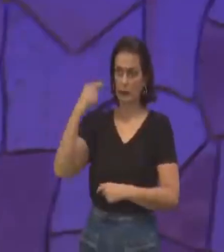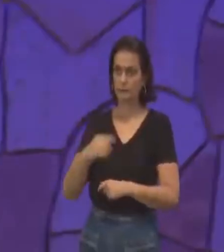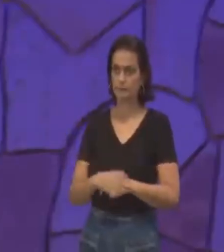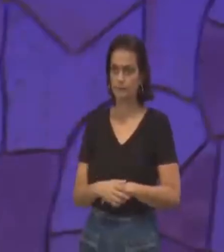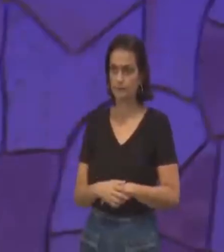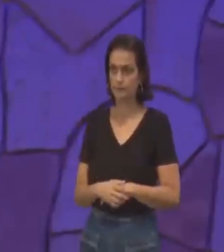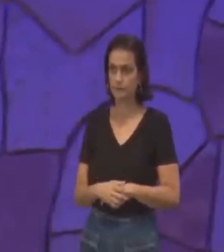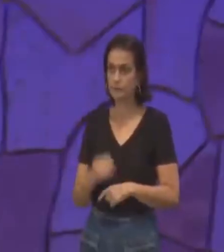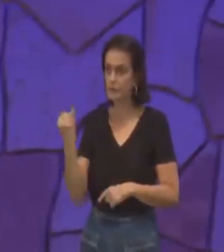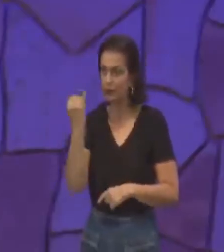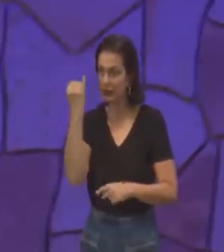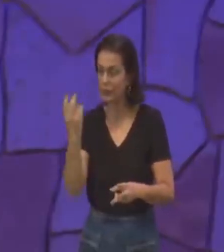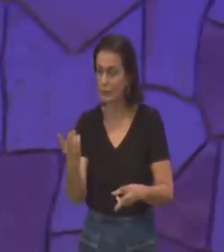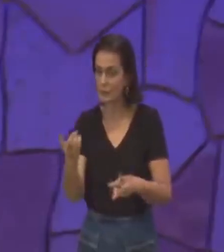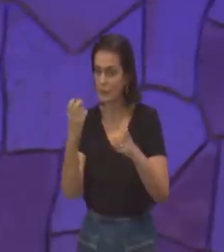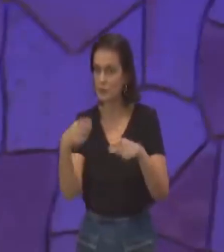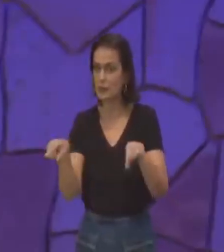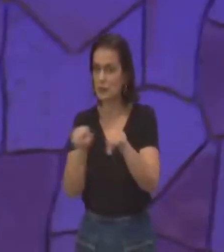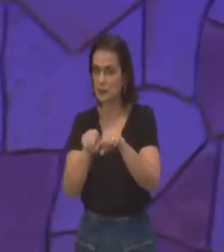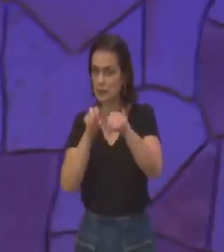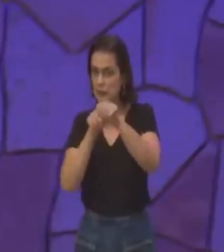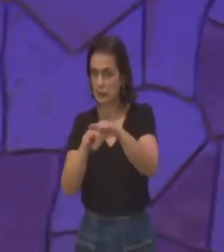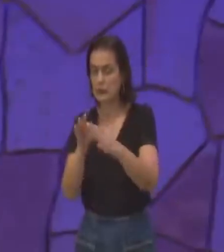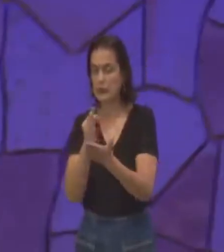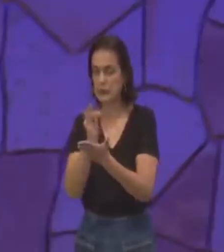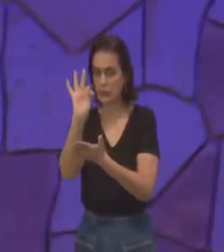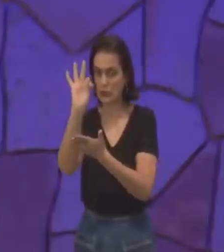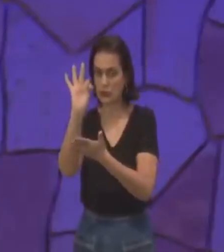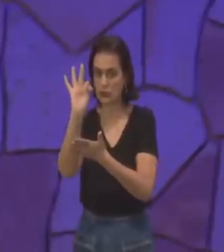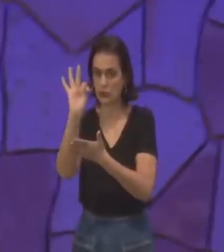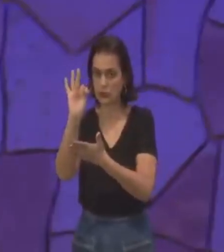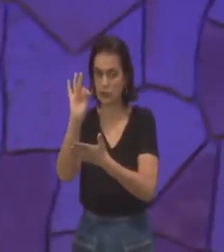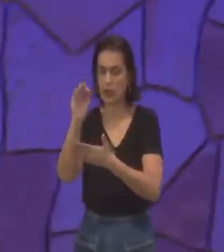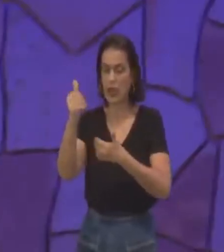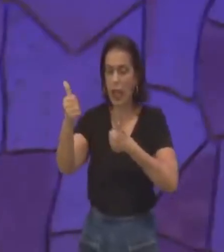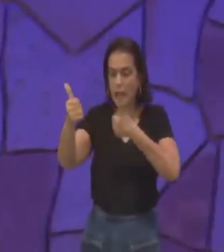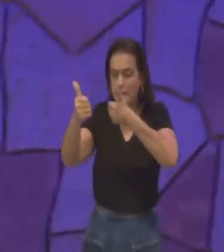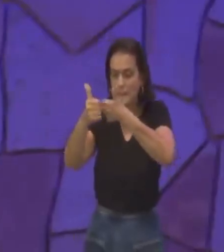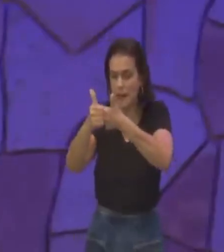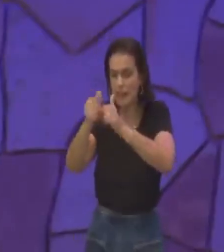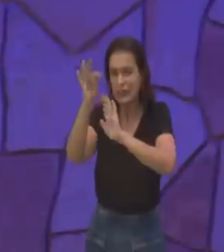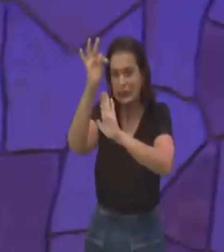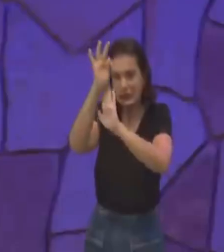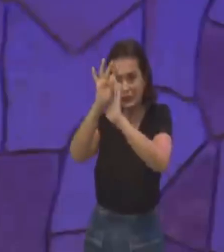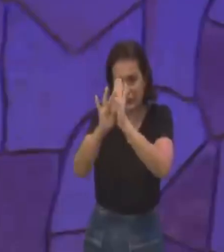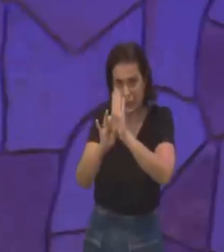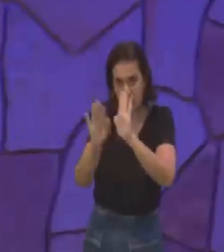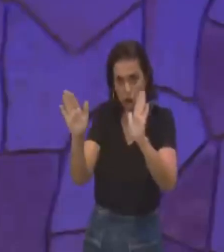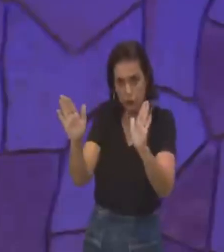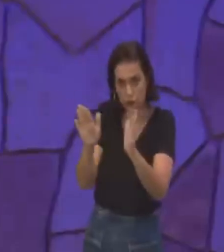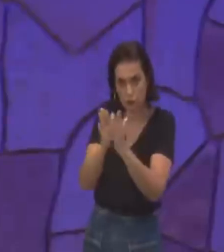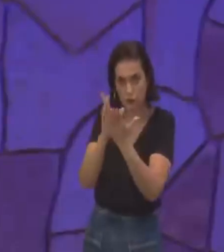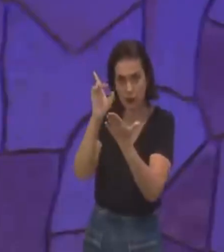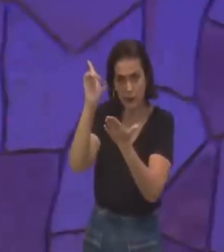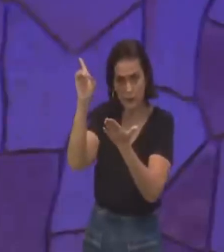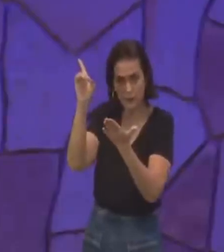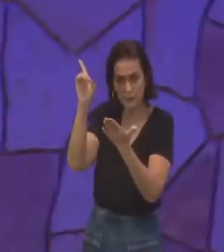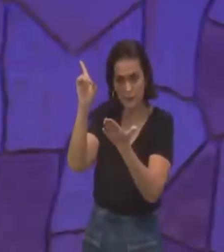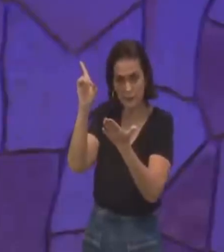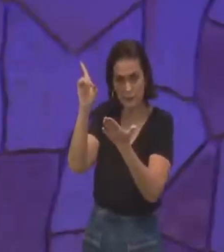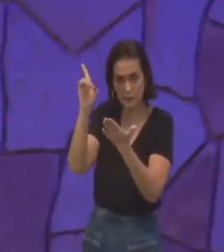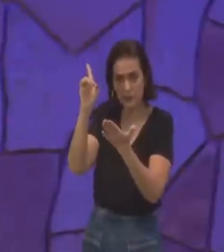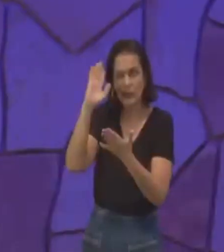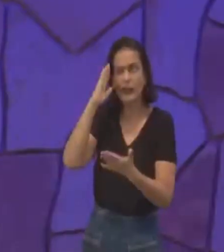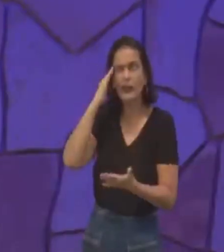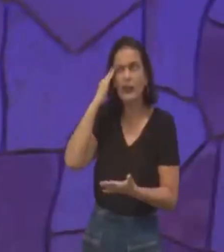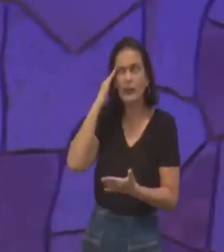É importante perceber nesta educação teológica, ela nos aproxima dos textos sagrados, ela nos faz